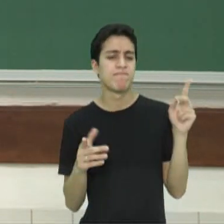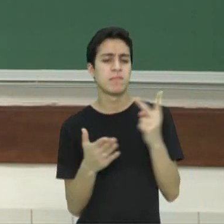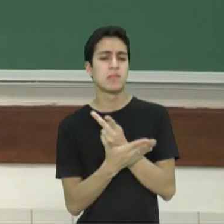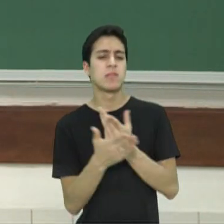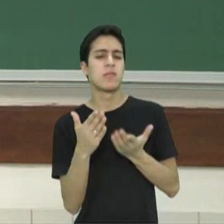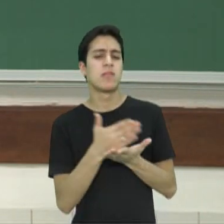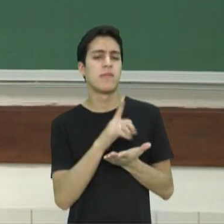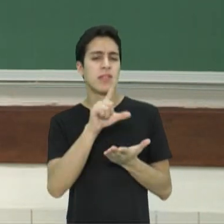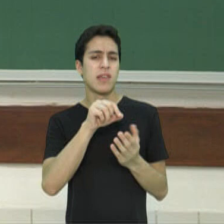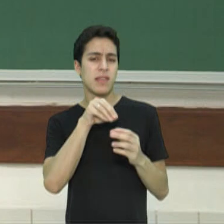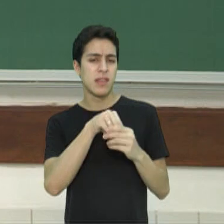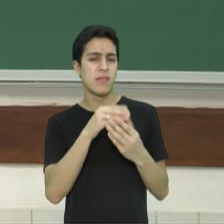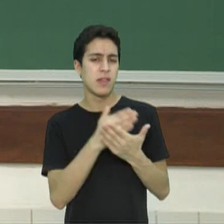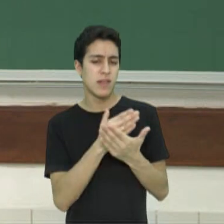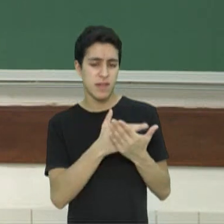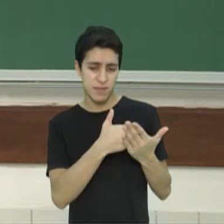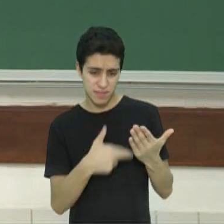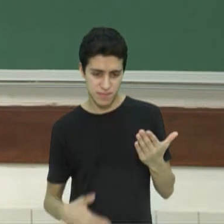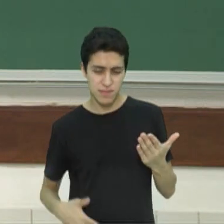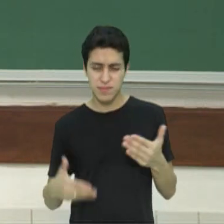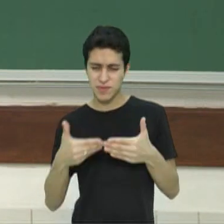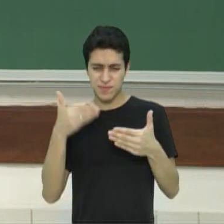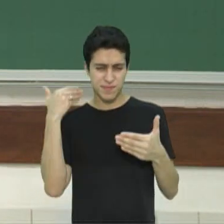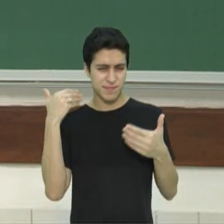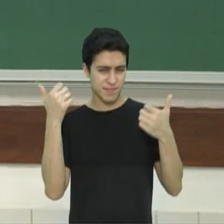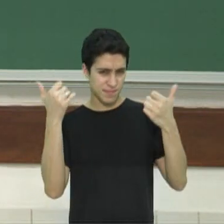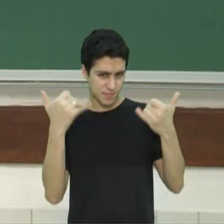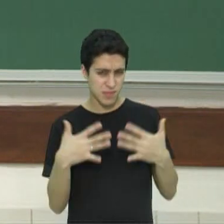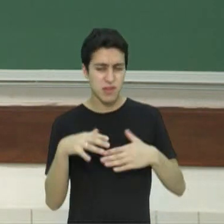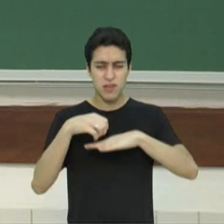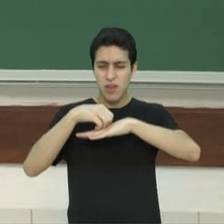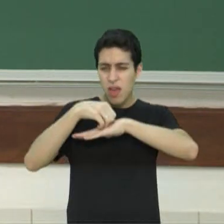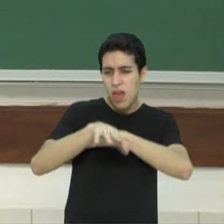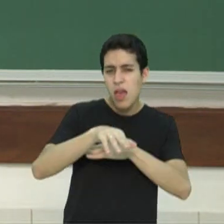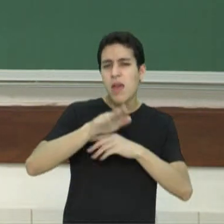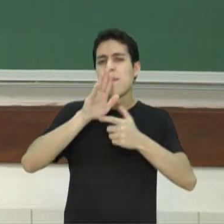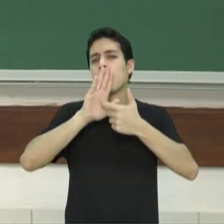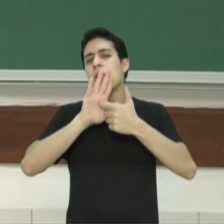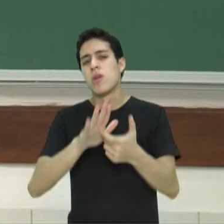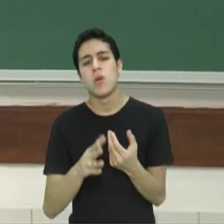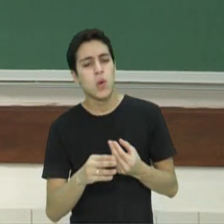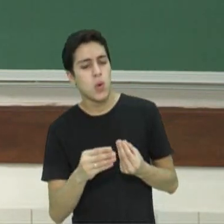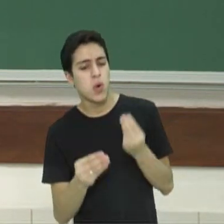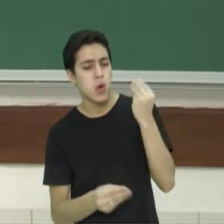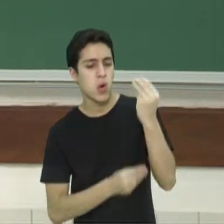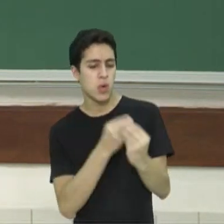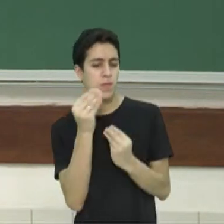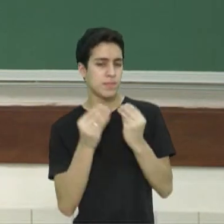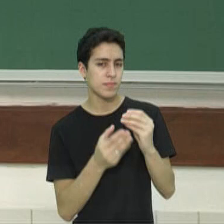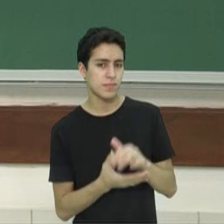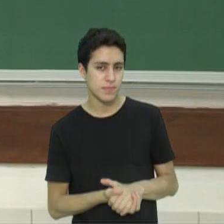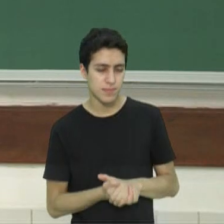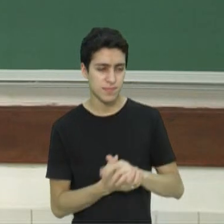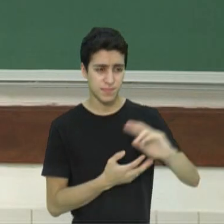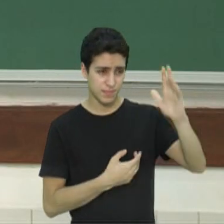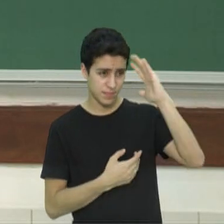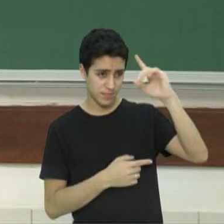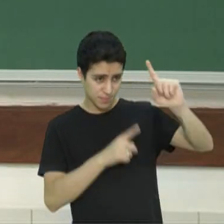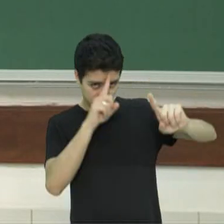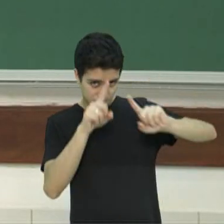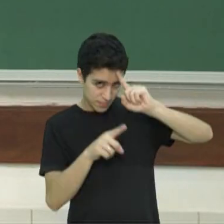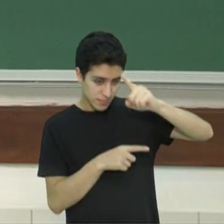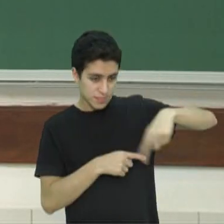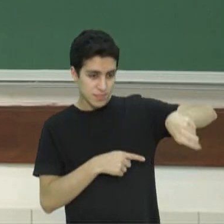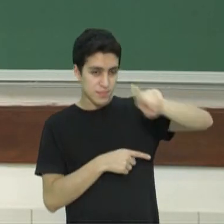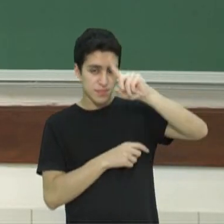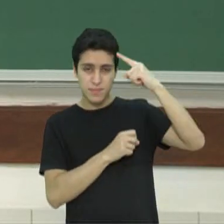10 da República? Desde a aula anterior nós já demos várias dicas e já mostramos como que a teoria das ideias, que